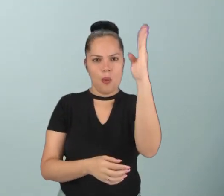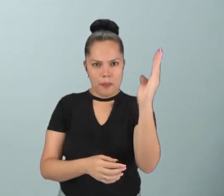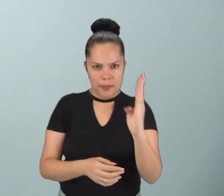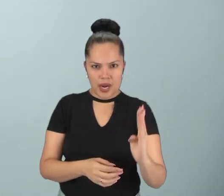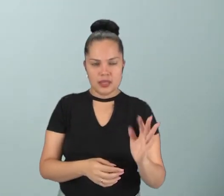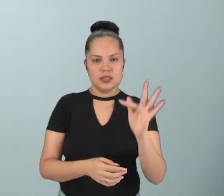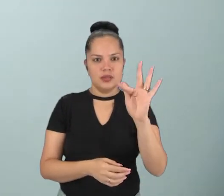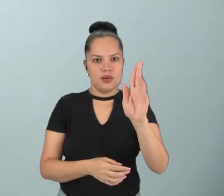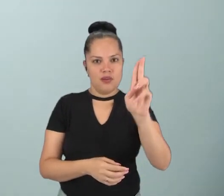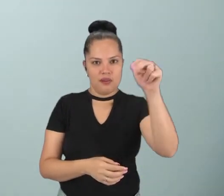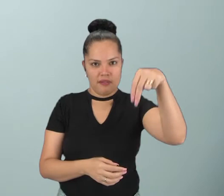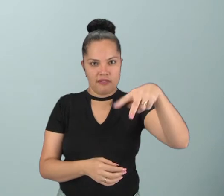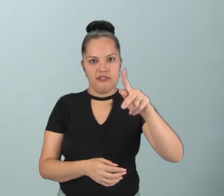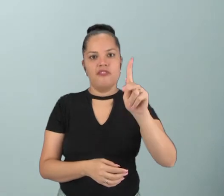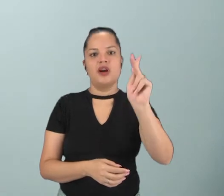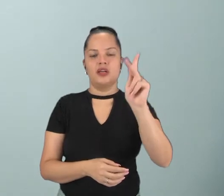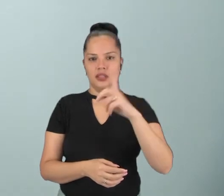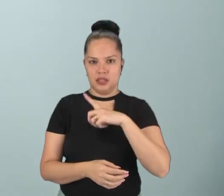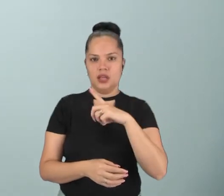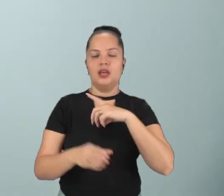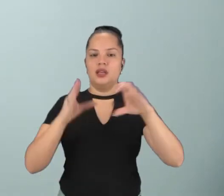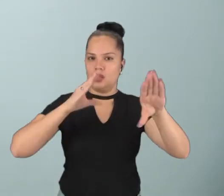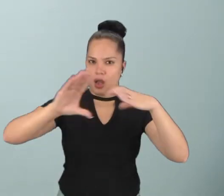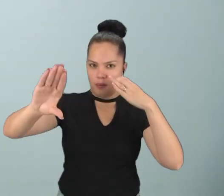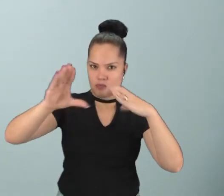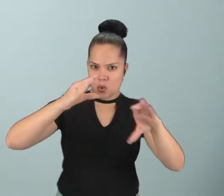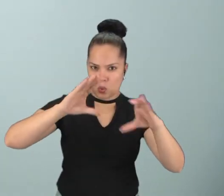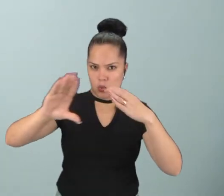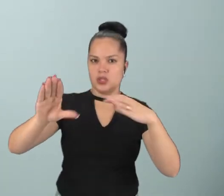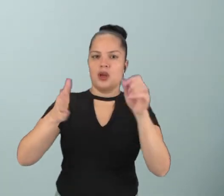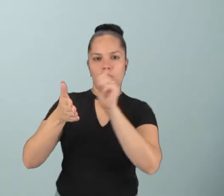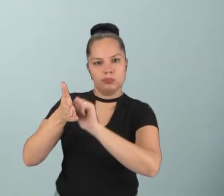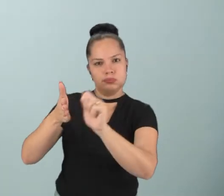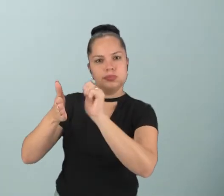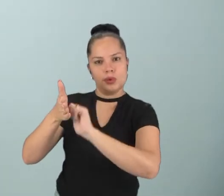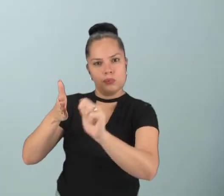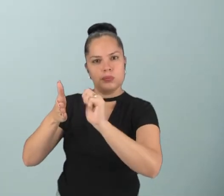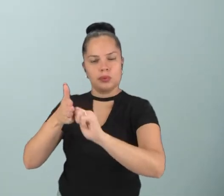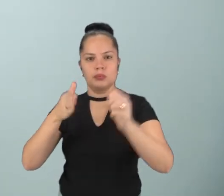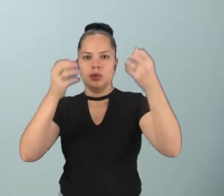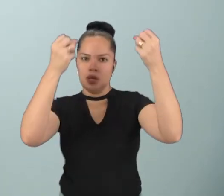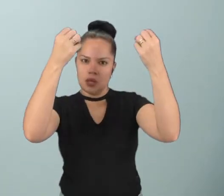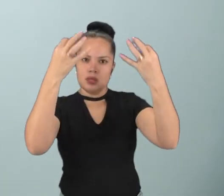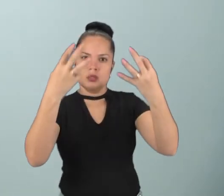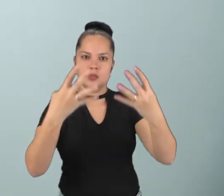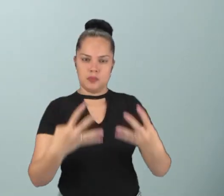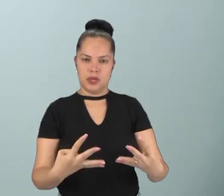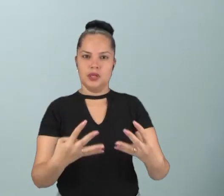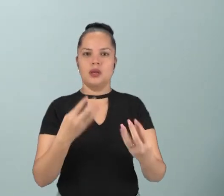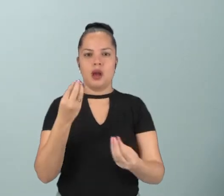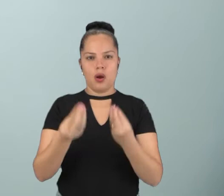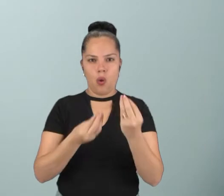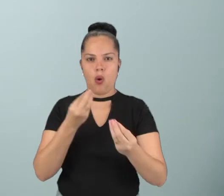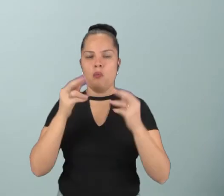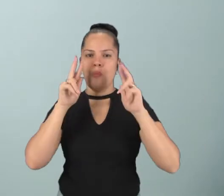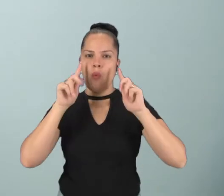essas duas questões. Você tem uma música, uma letra, né, que vai trabalhar bem essa questão do